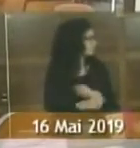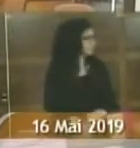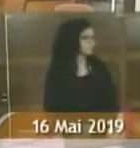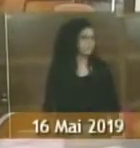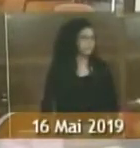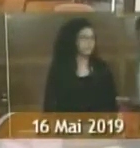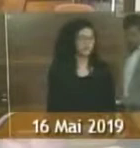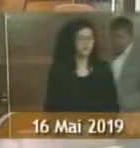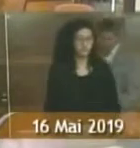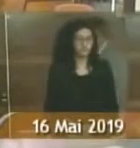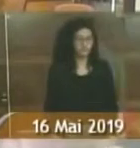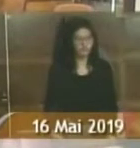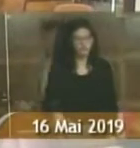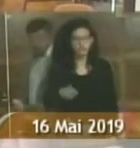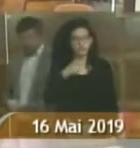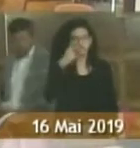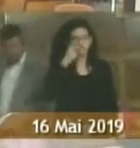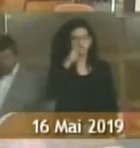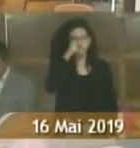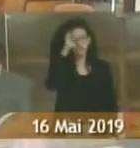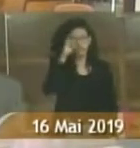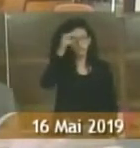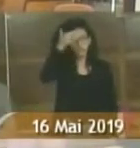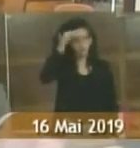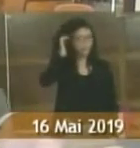Com a palavra, vereador Camu Gama.